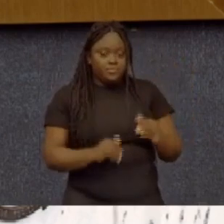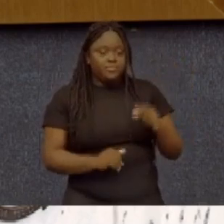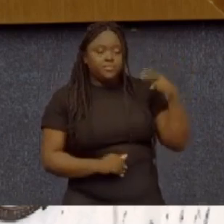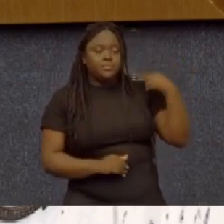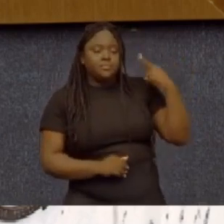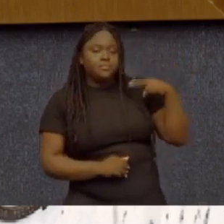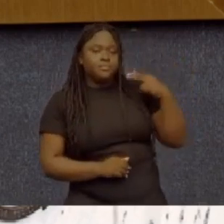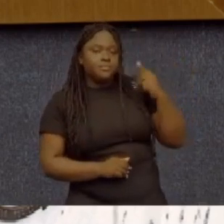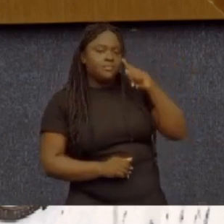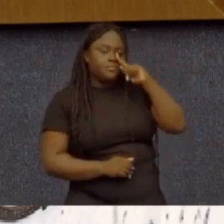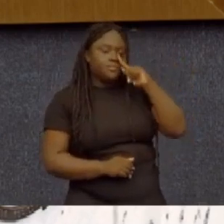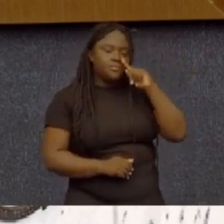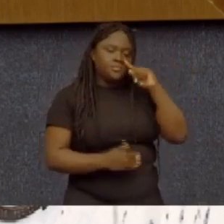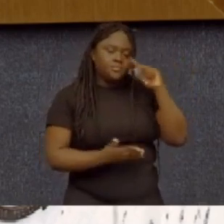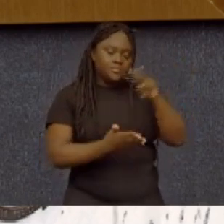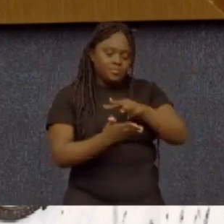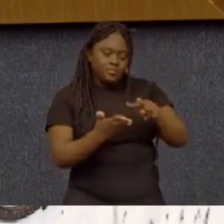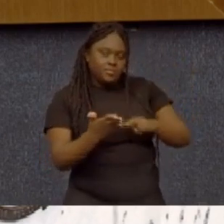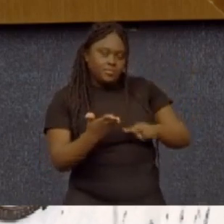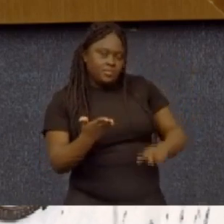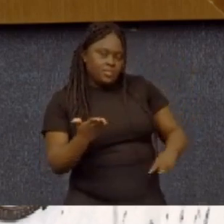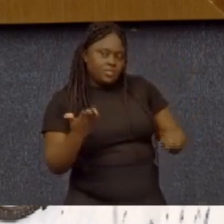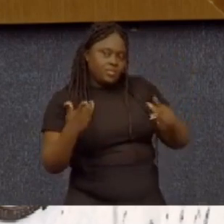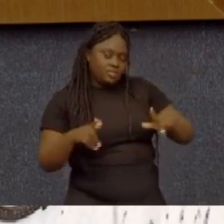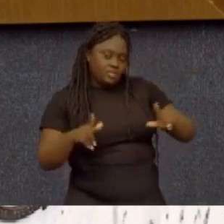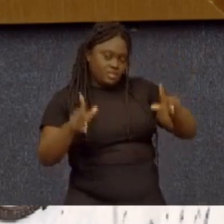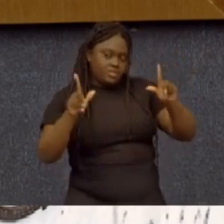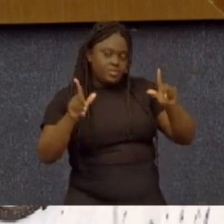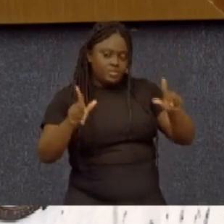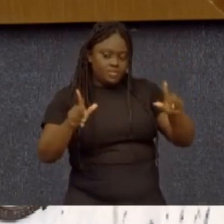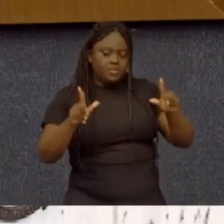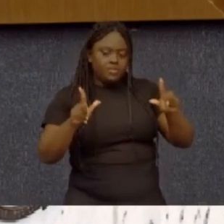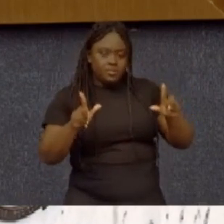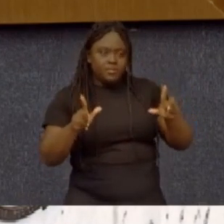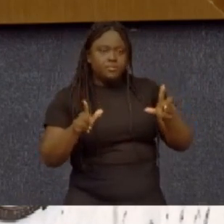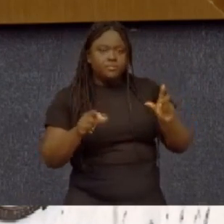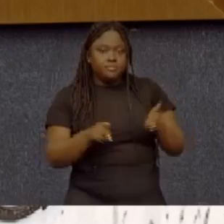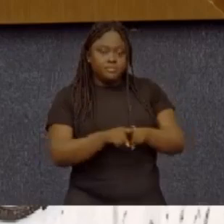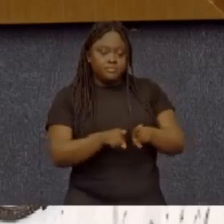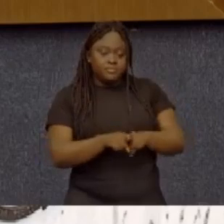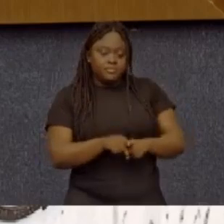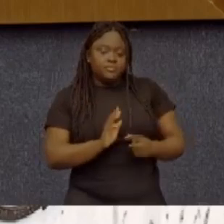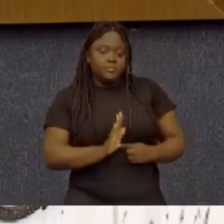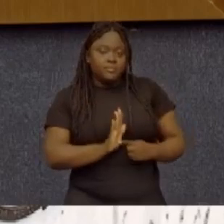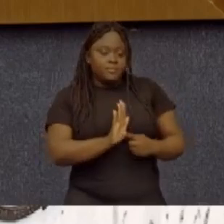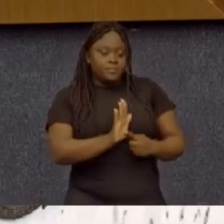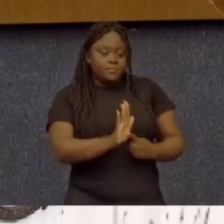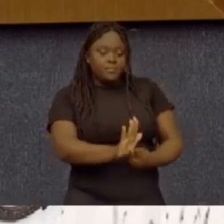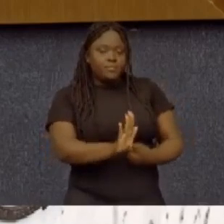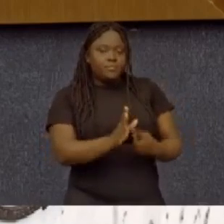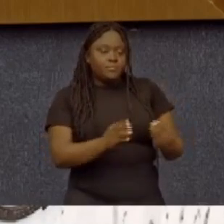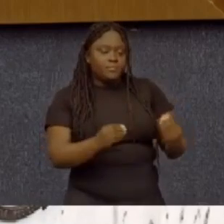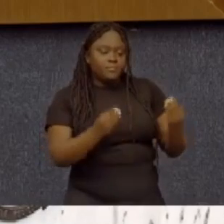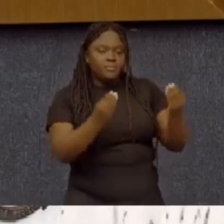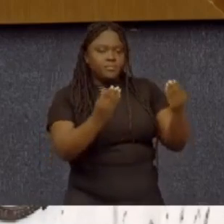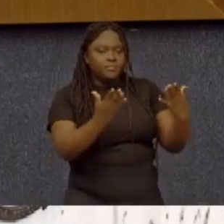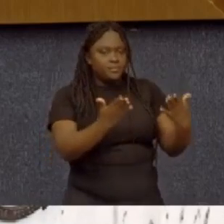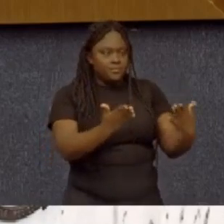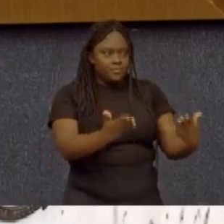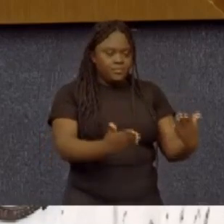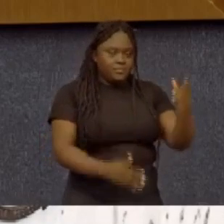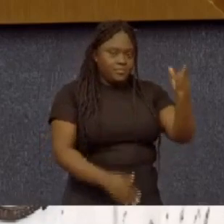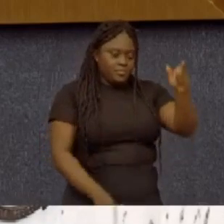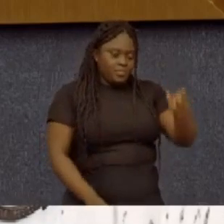vereador Gilson Guimarães fará a leitura dos dizeres constantes no pergaminho e procederá com a entrega da honraria